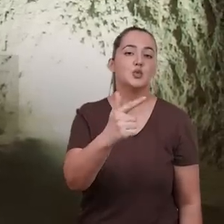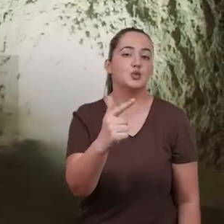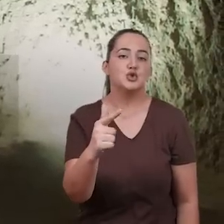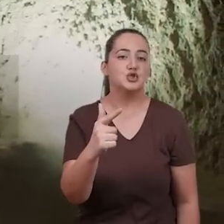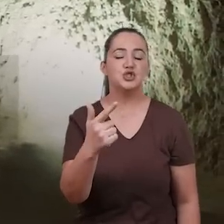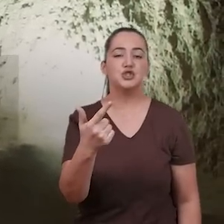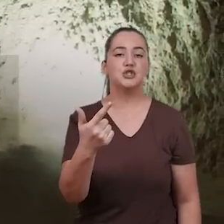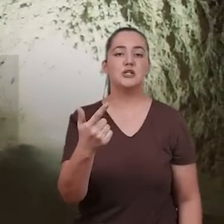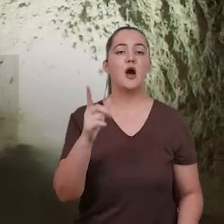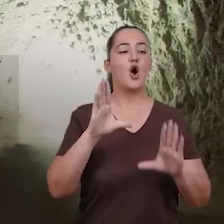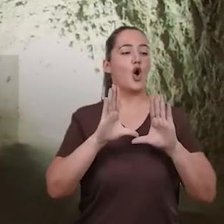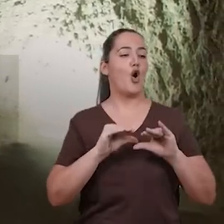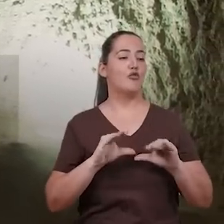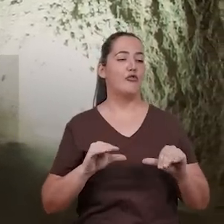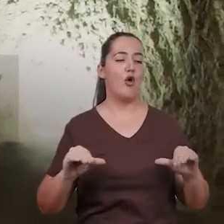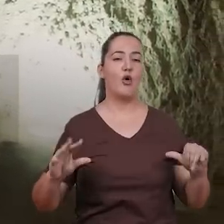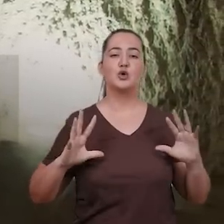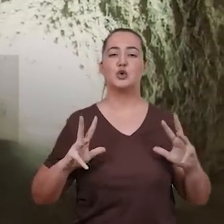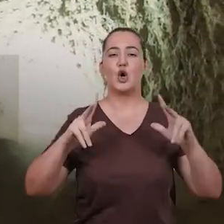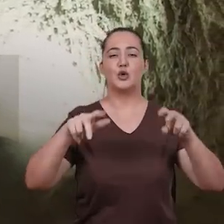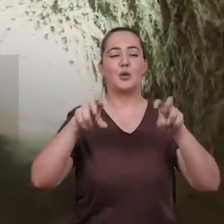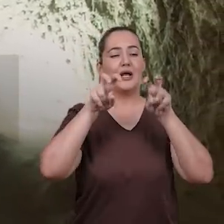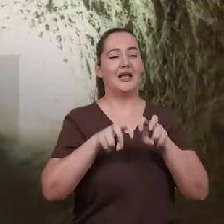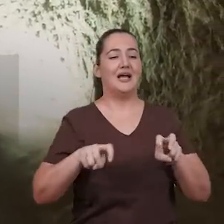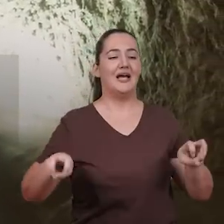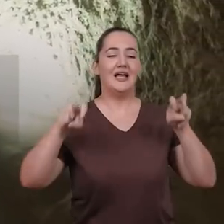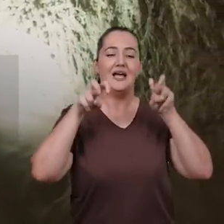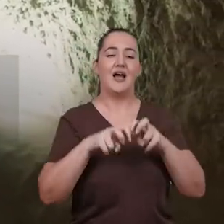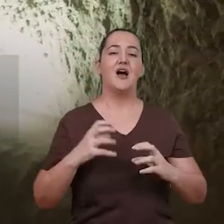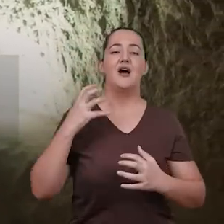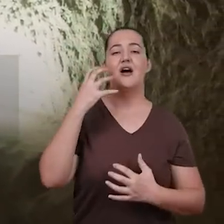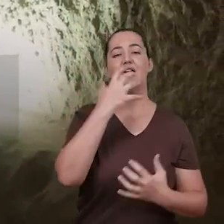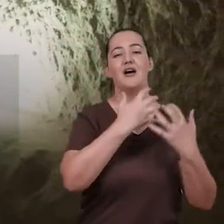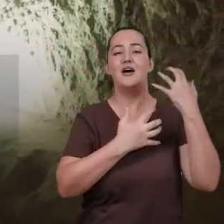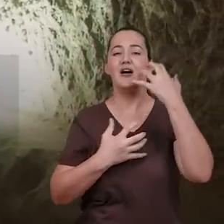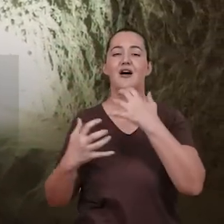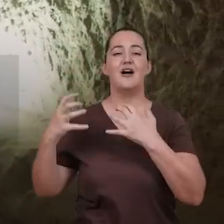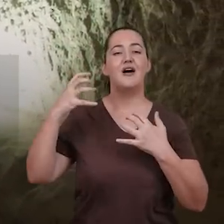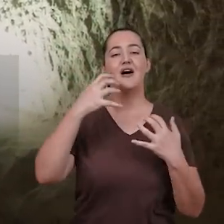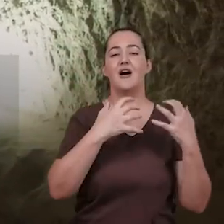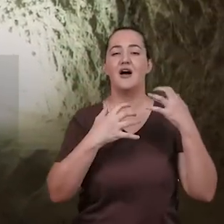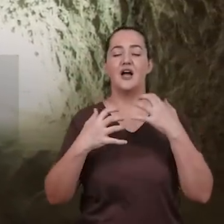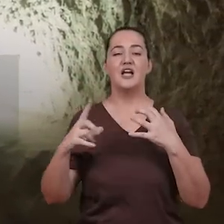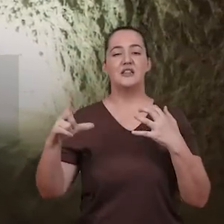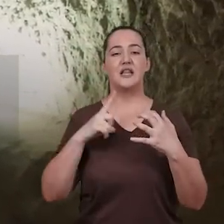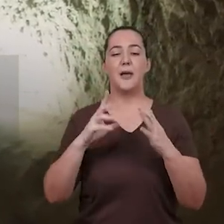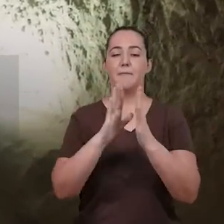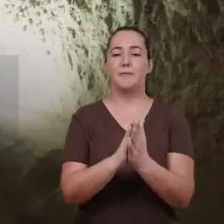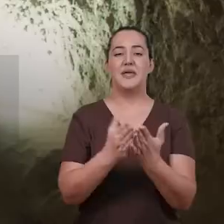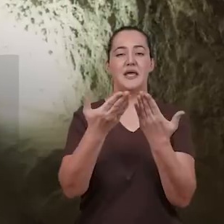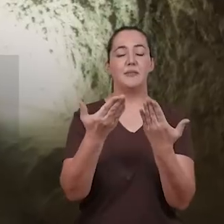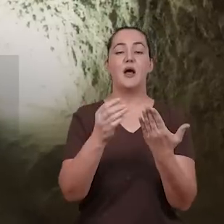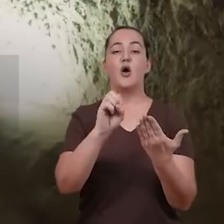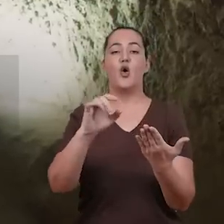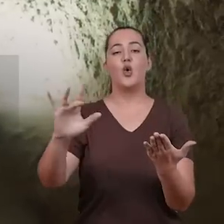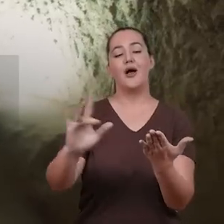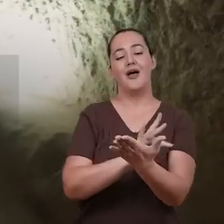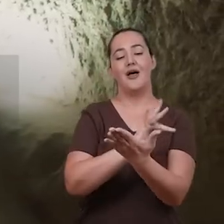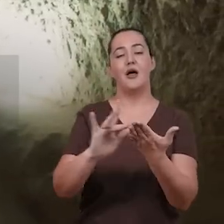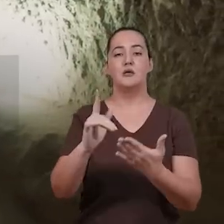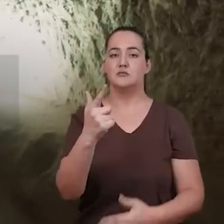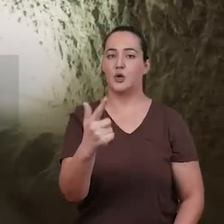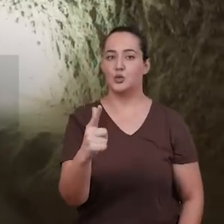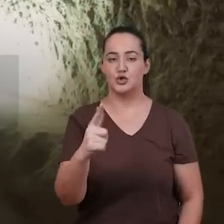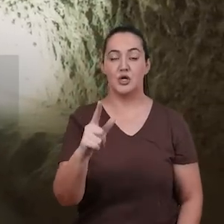uma condição confortável para que todos pudessem cantar, abrir o inário, acessar a Bíblia no celular.